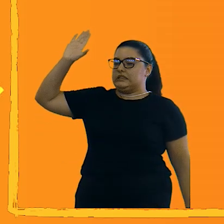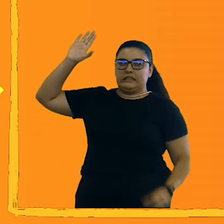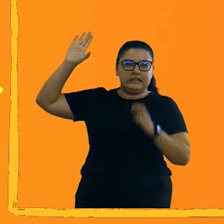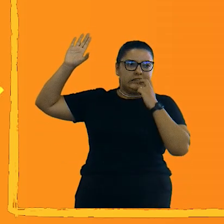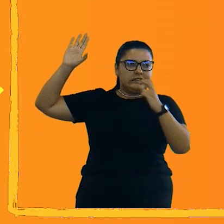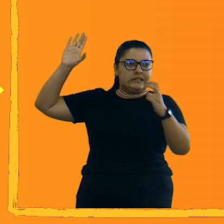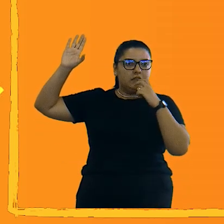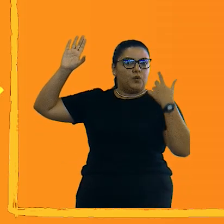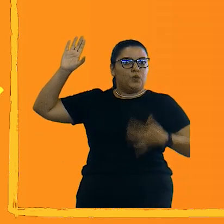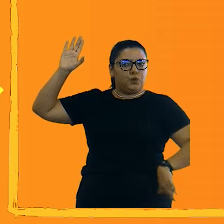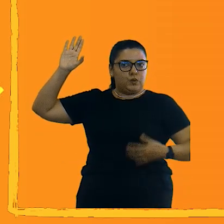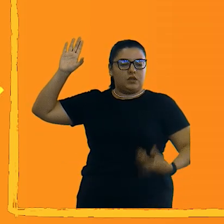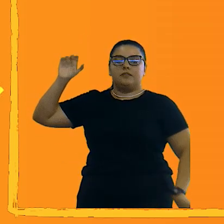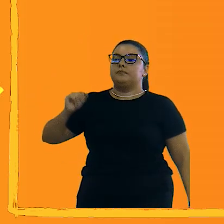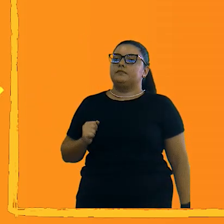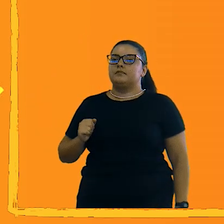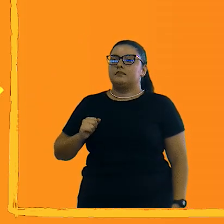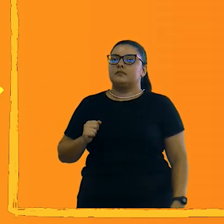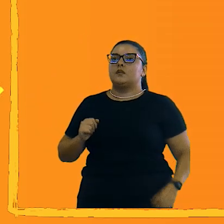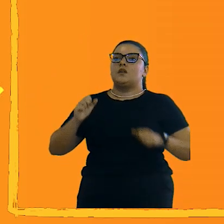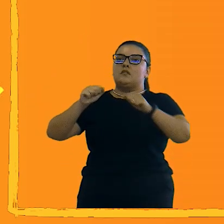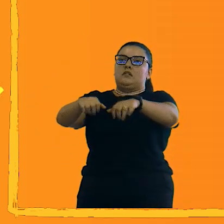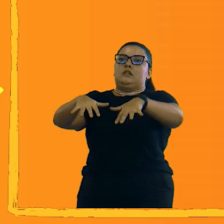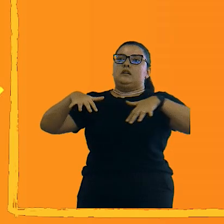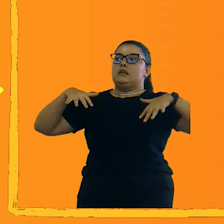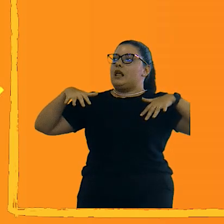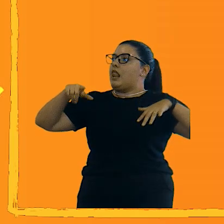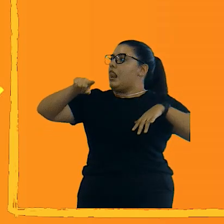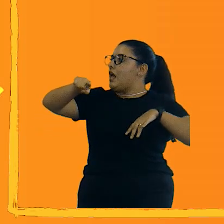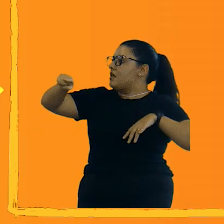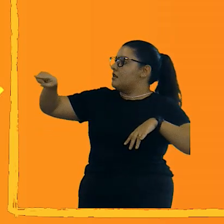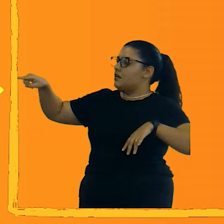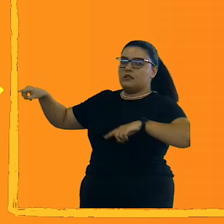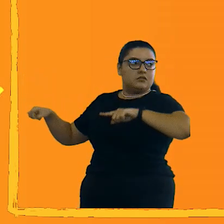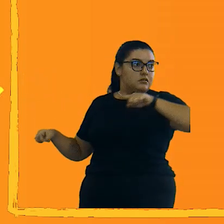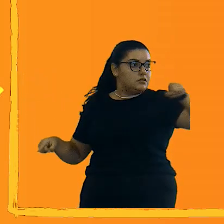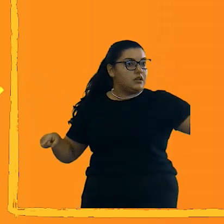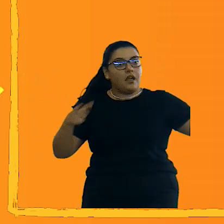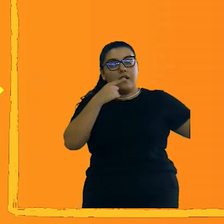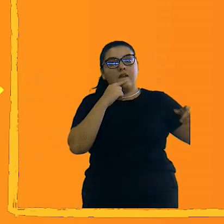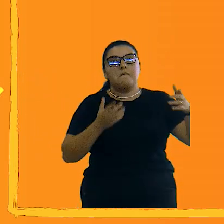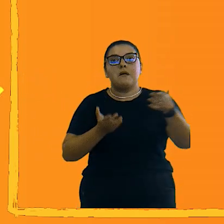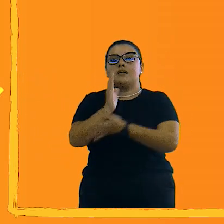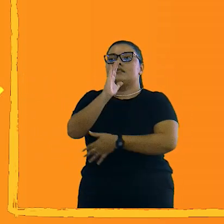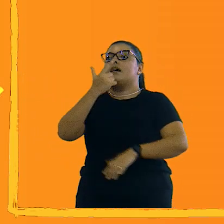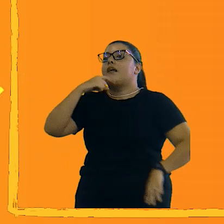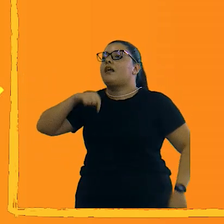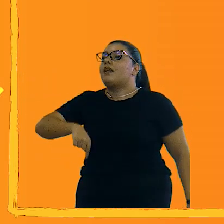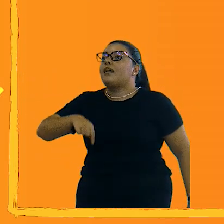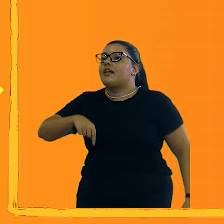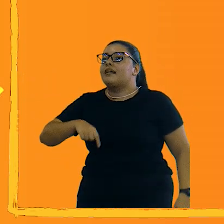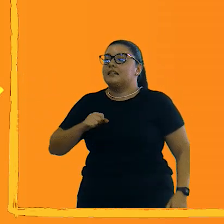uh Bora lá galera da arquibancada na lateral senhores quem vai passar do